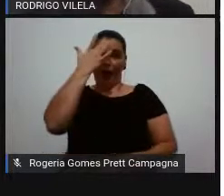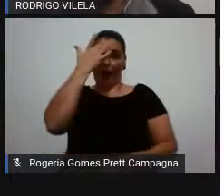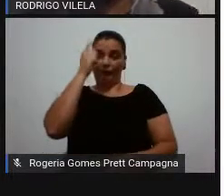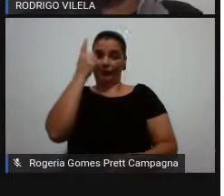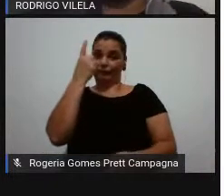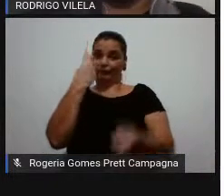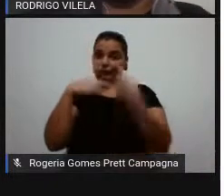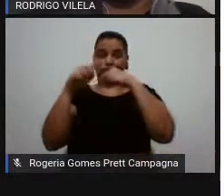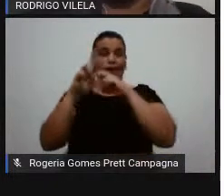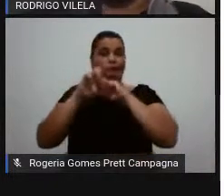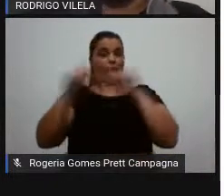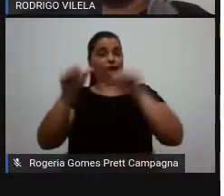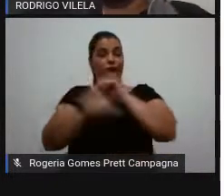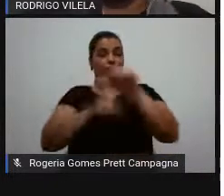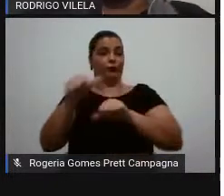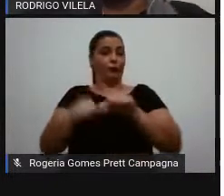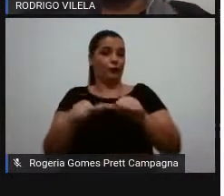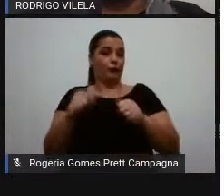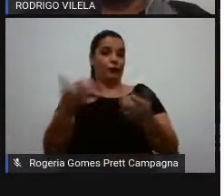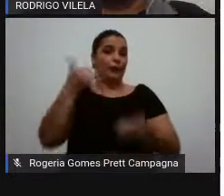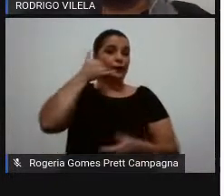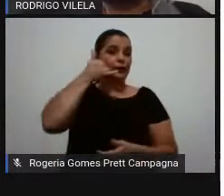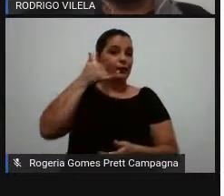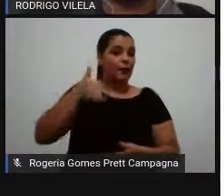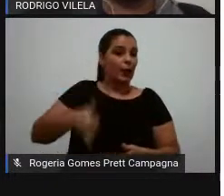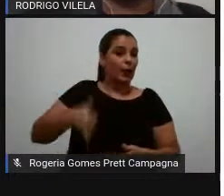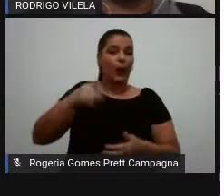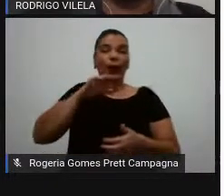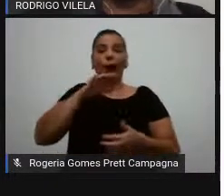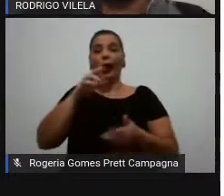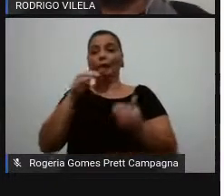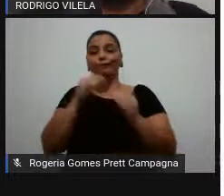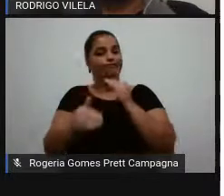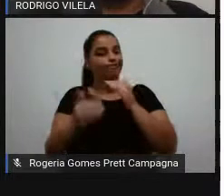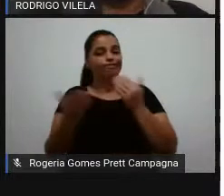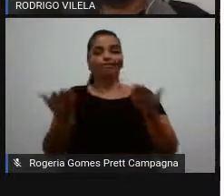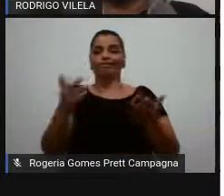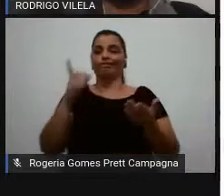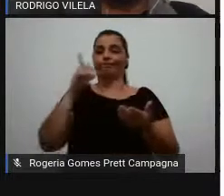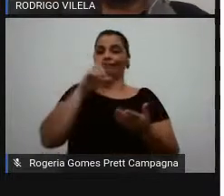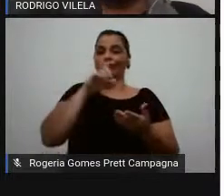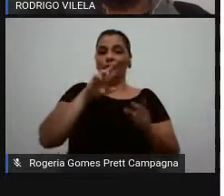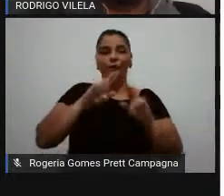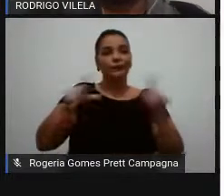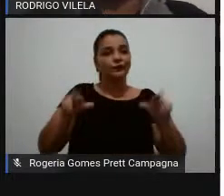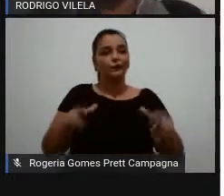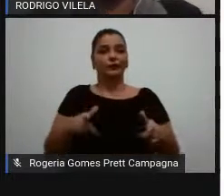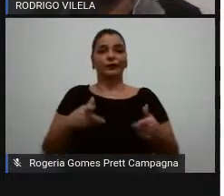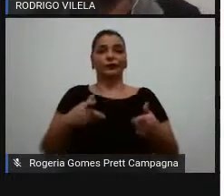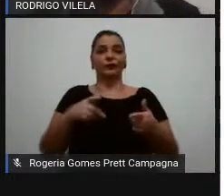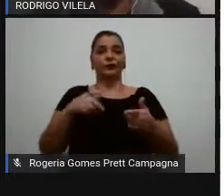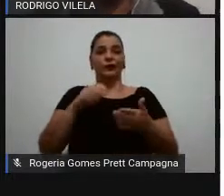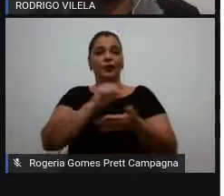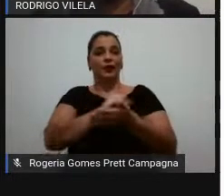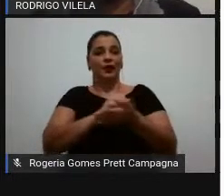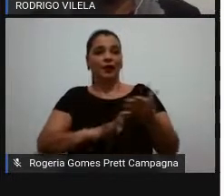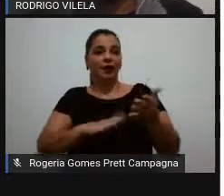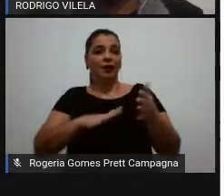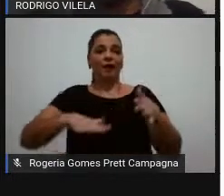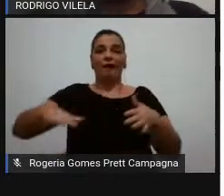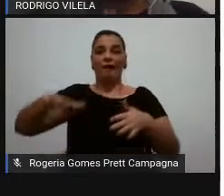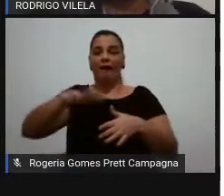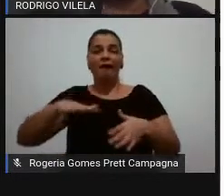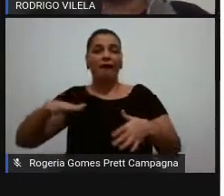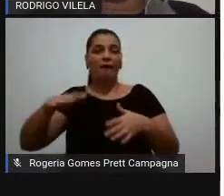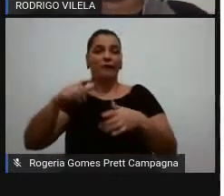celular que ele tem não é compatível, ele foi trabalhar, a gente tem trabalhando em Linhares, trabalhando em Santa Maria,